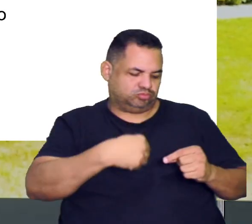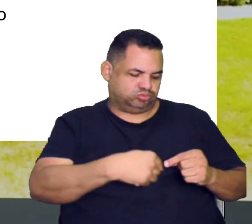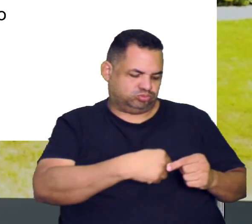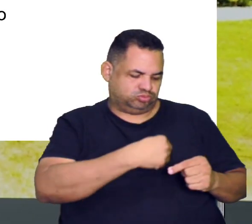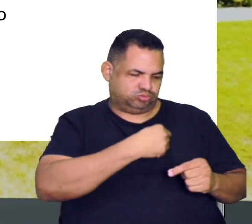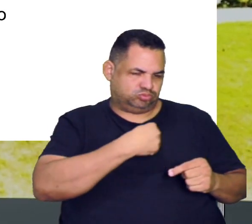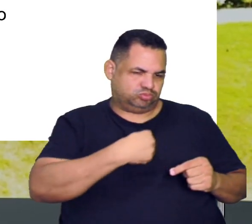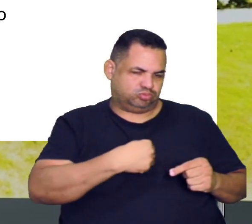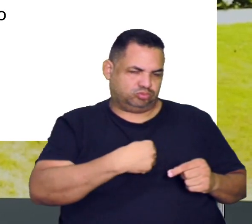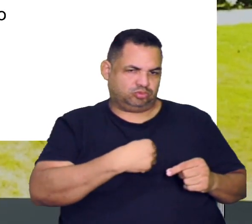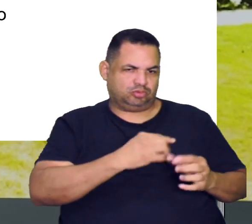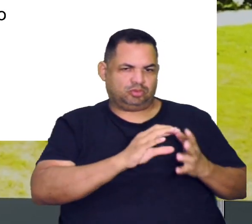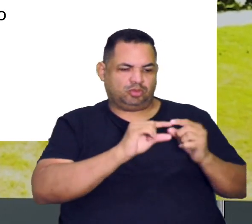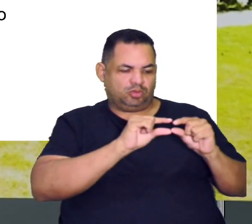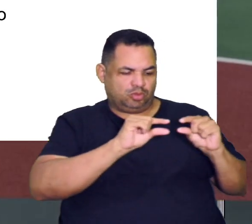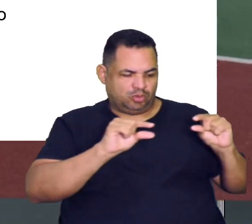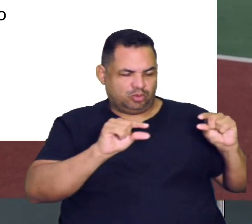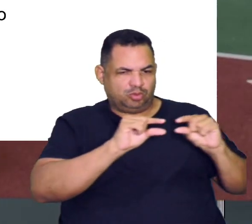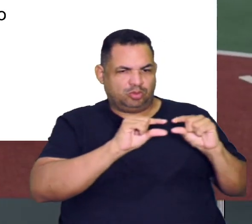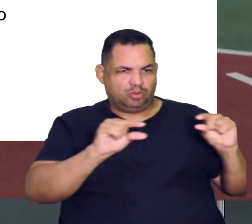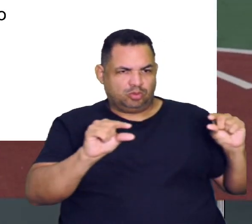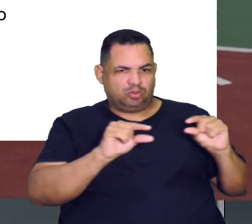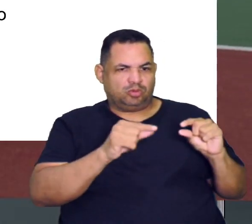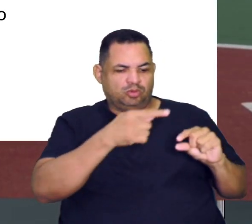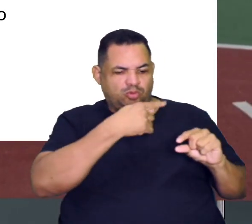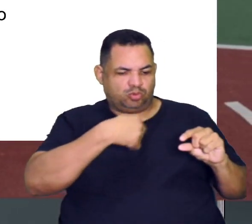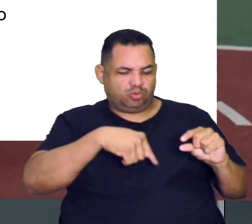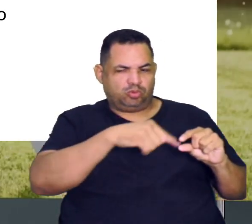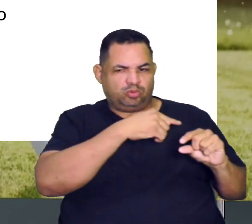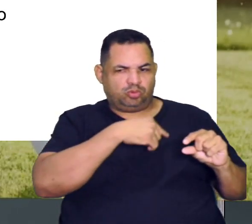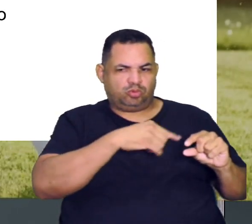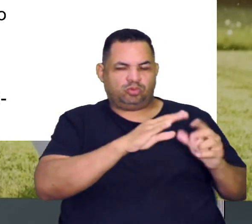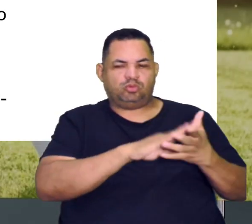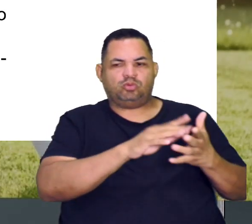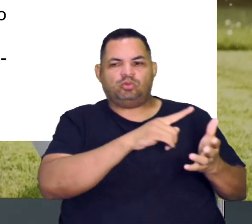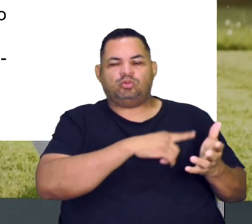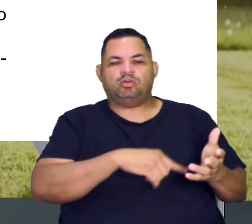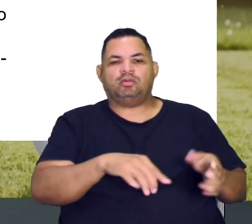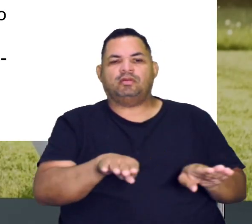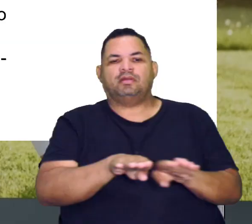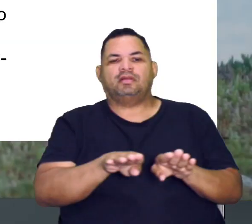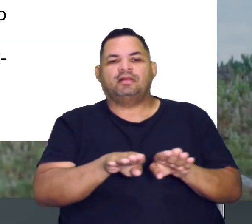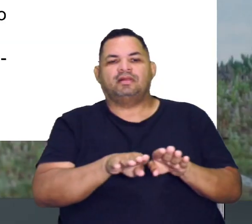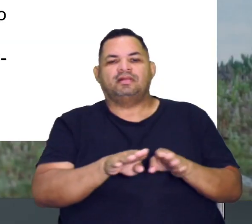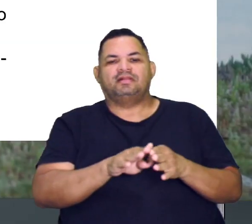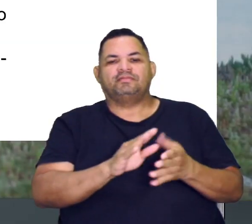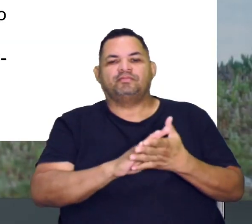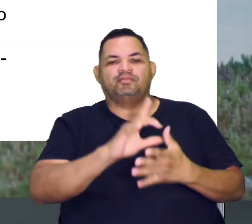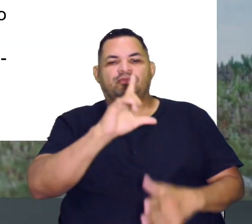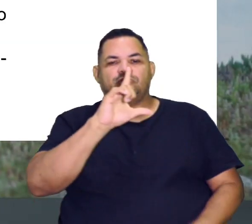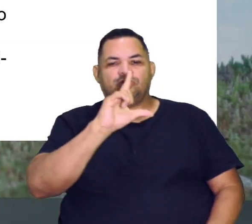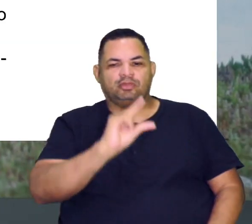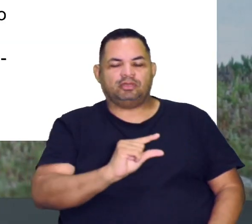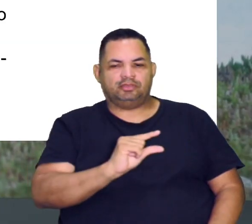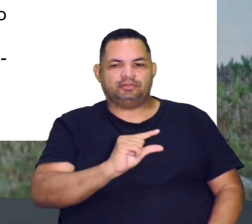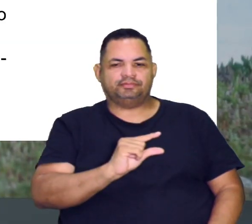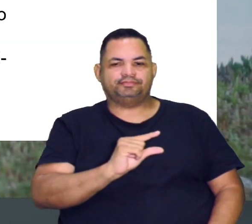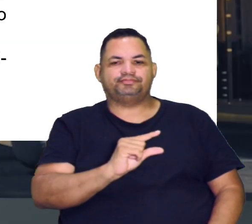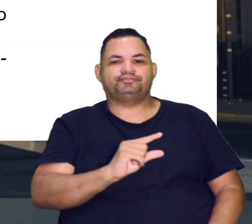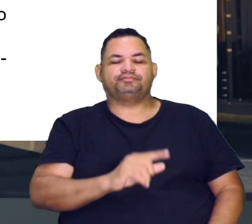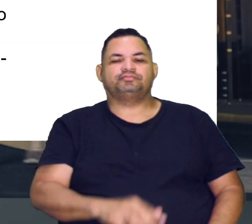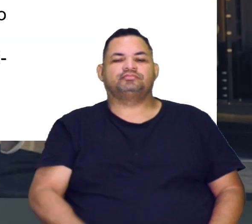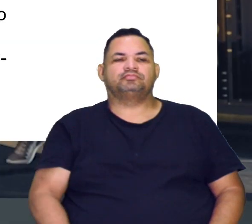vasos coronários, uma maior capacidade de fluxo de sangue aí nas artérias coronárias, diminuição também do